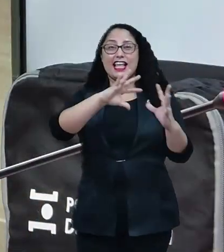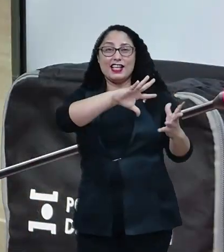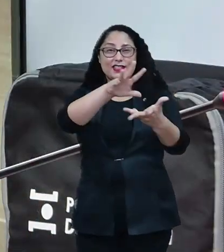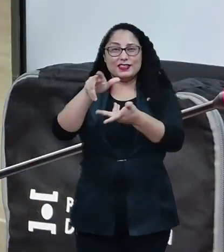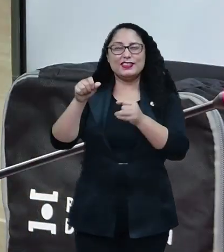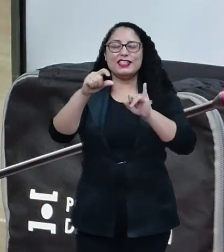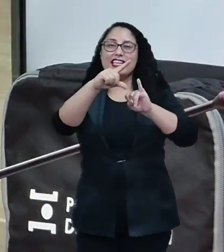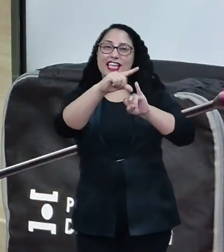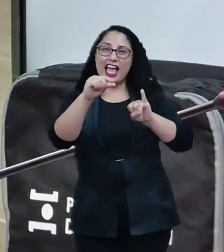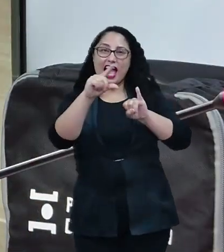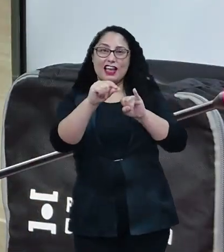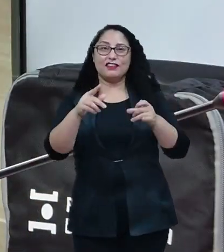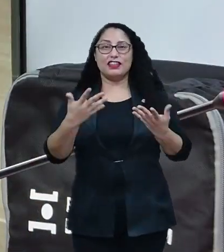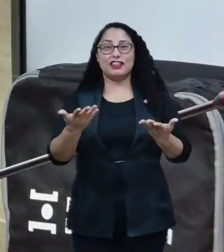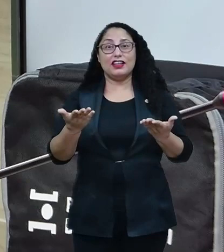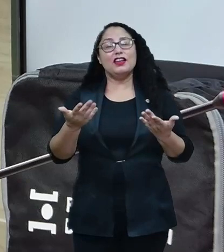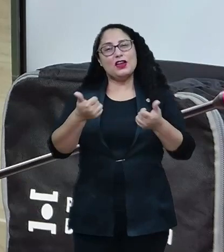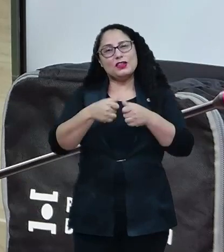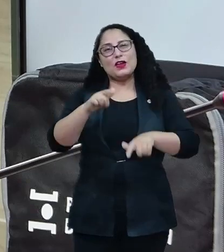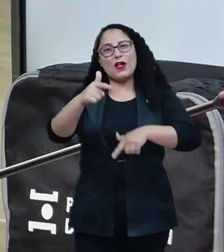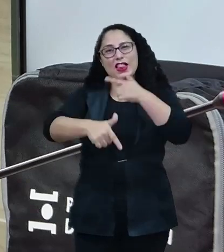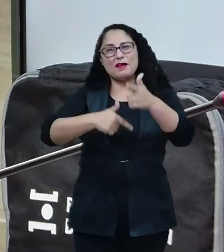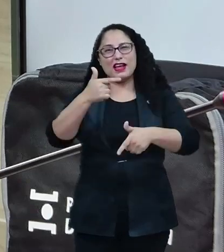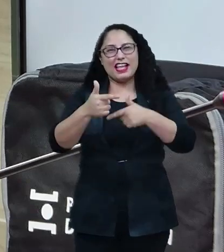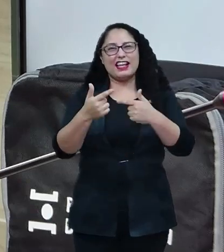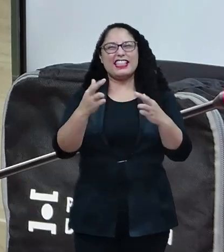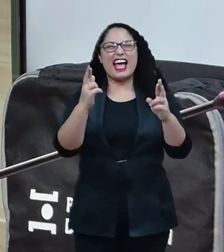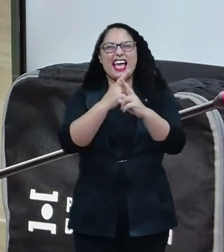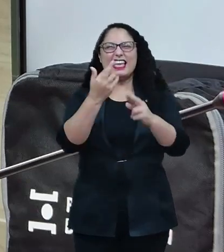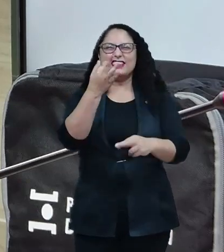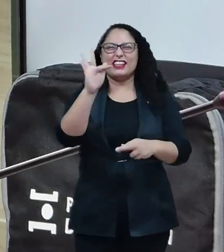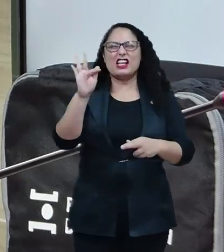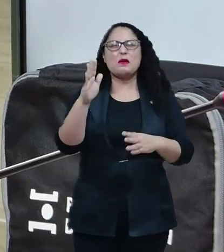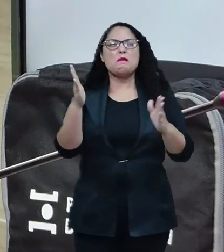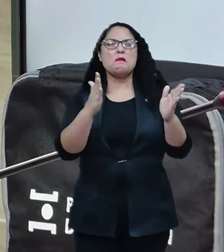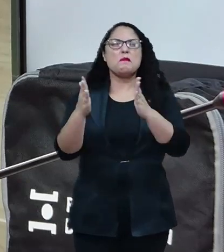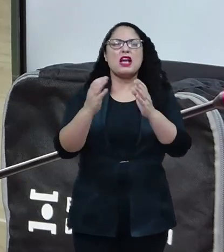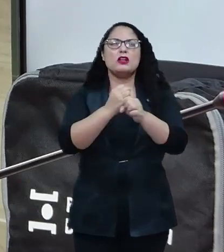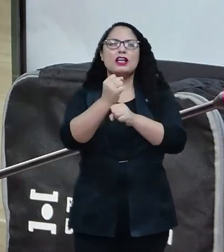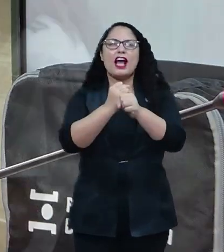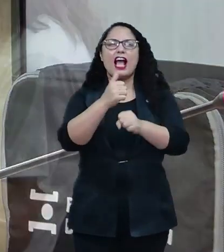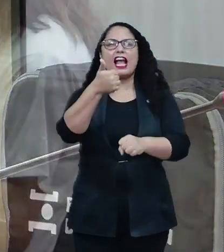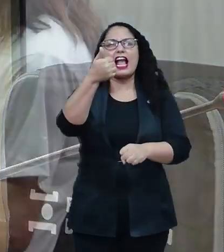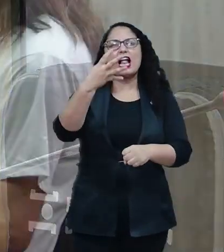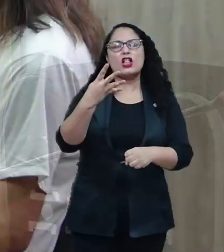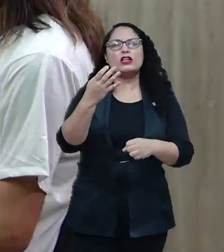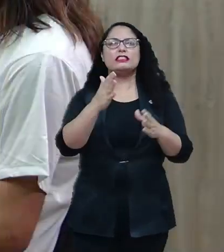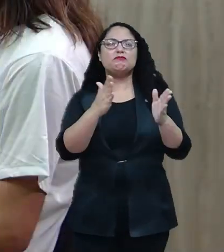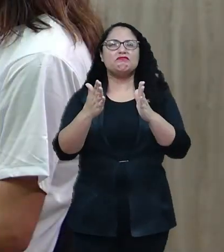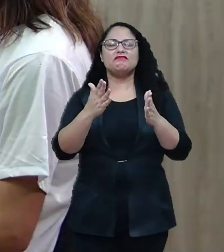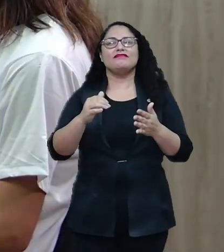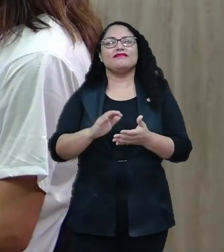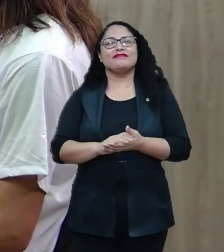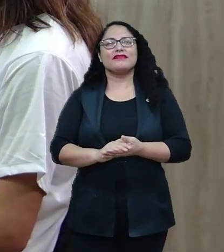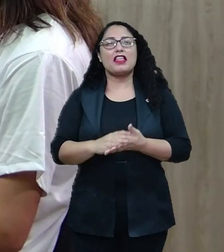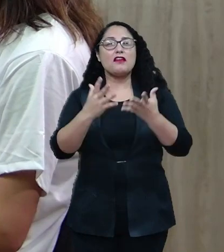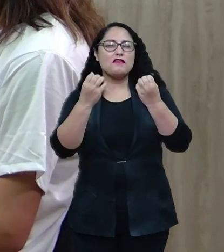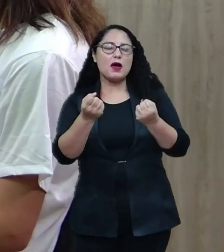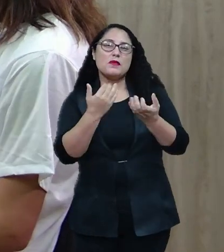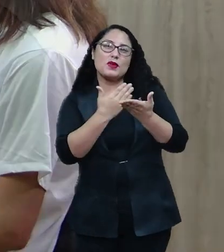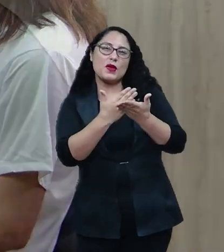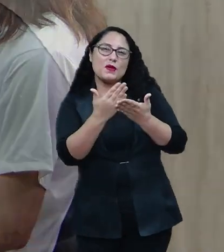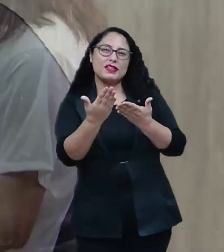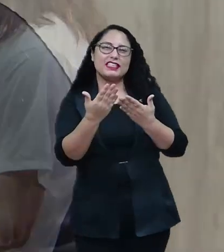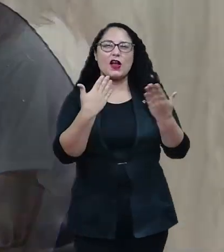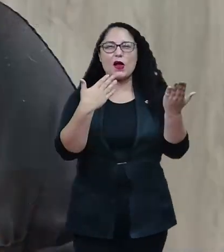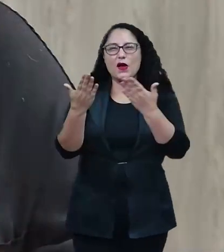do IFB e estou na casa e na rede federal há uns 13, 14 anos. Legal, vamos começar,